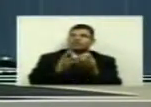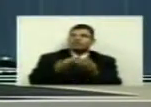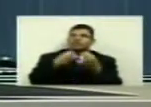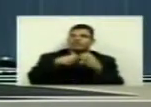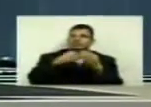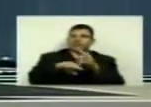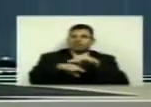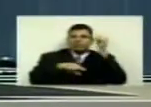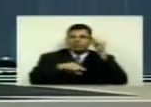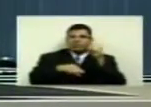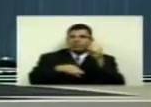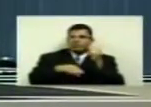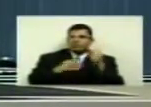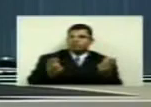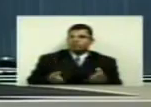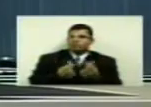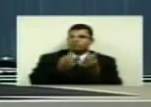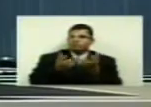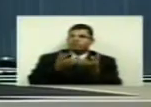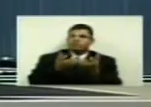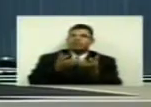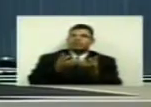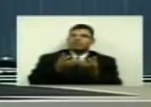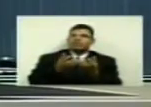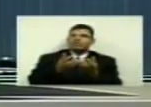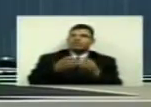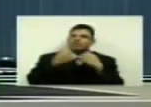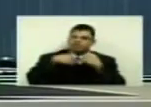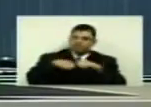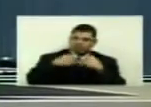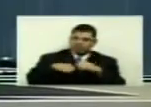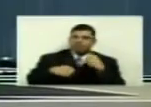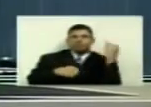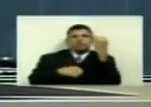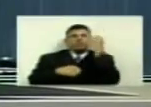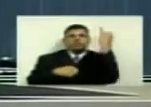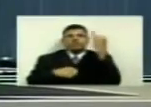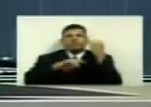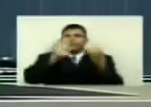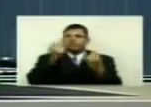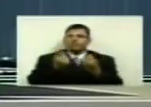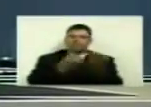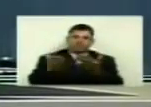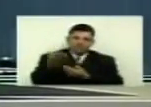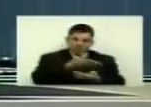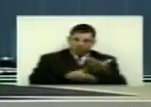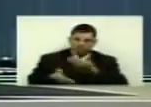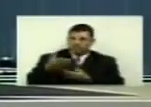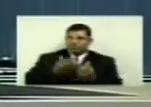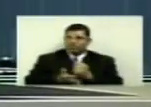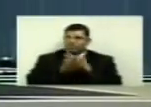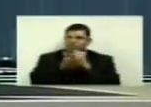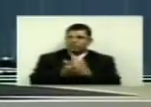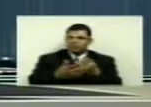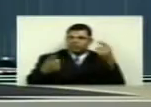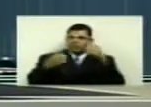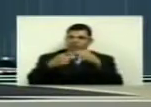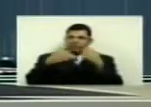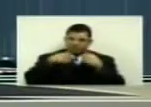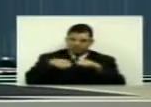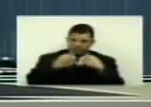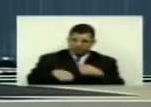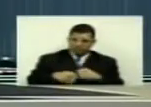sobre pouco mais dinheiro para o que é essencial e para o que é relacionado ao atendimento direto das